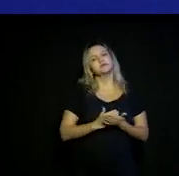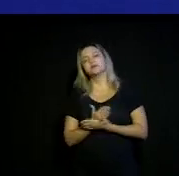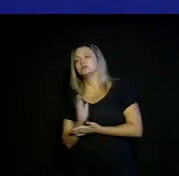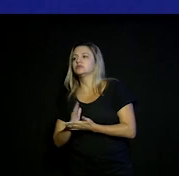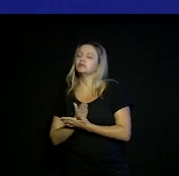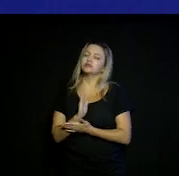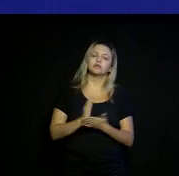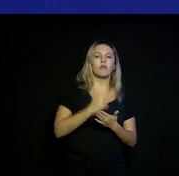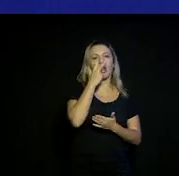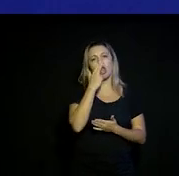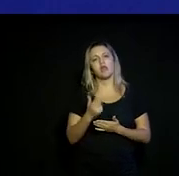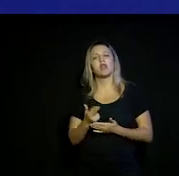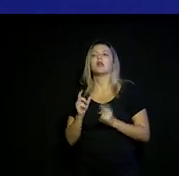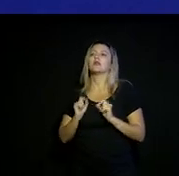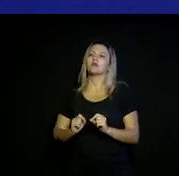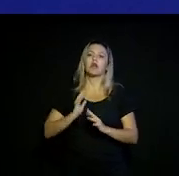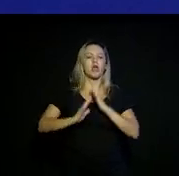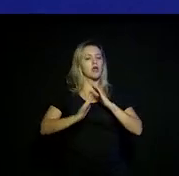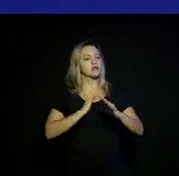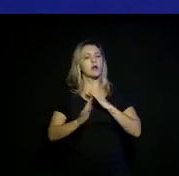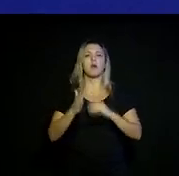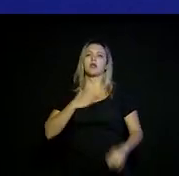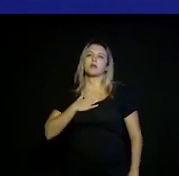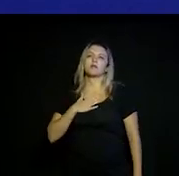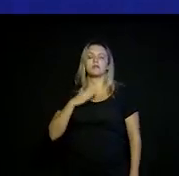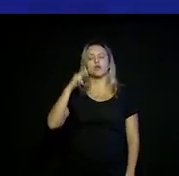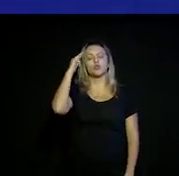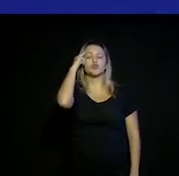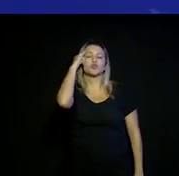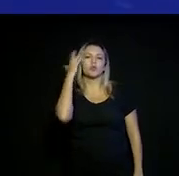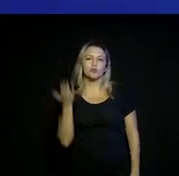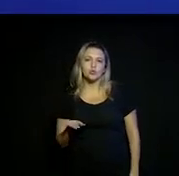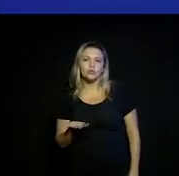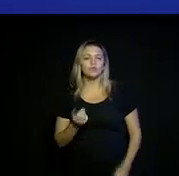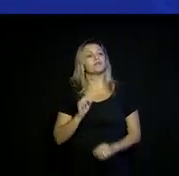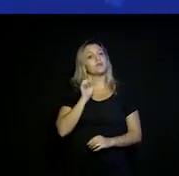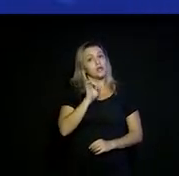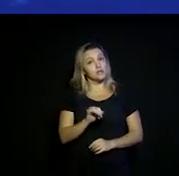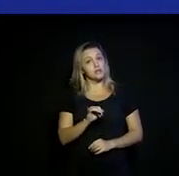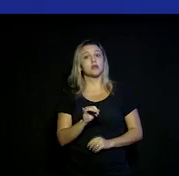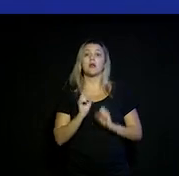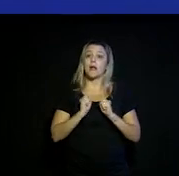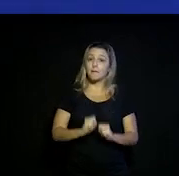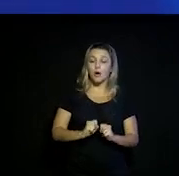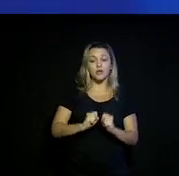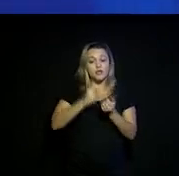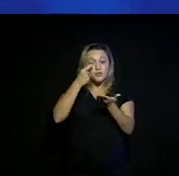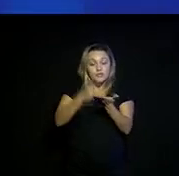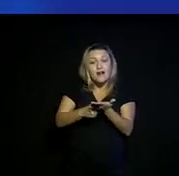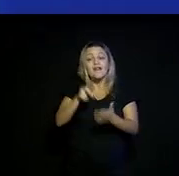você e o teu sonho? Percebam que se alguém pudesse te garantir que você teria acesso a essa